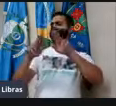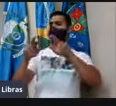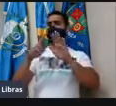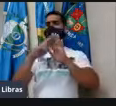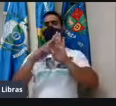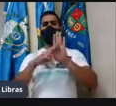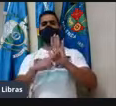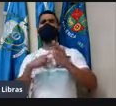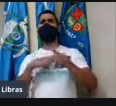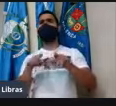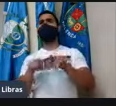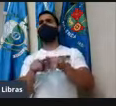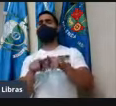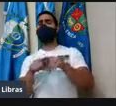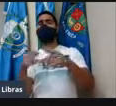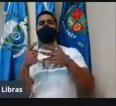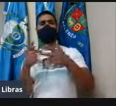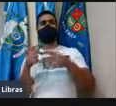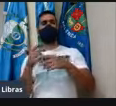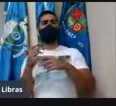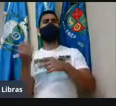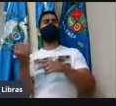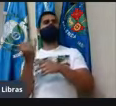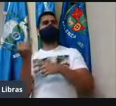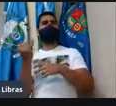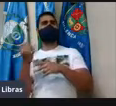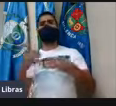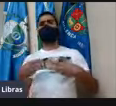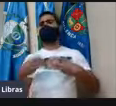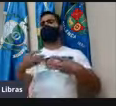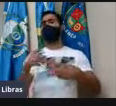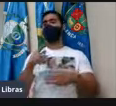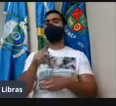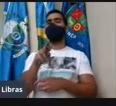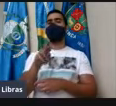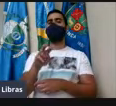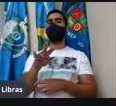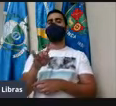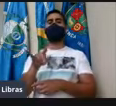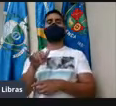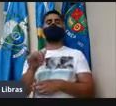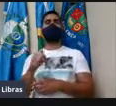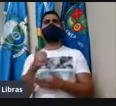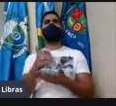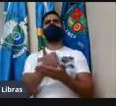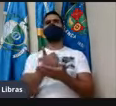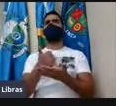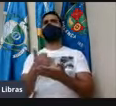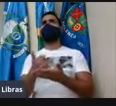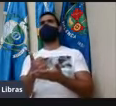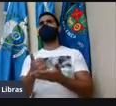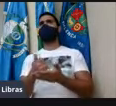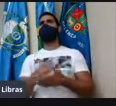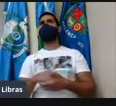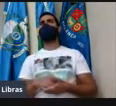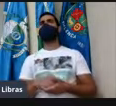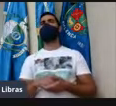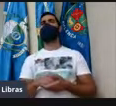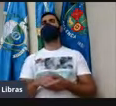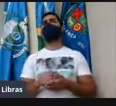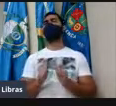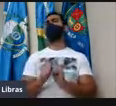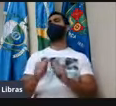uma agravante. O Ministério da Previdência contratou, aliás, corrigindo, o Ministério da